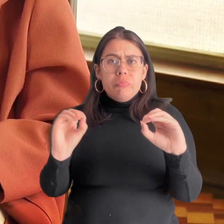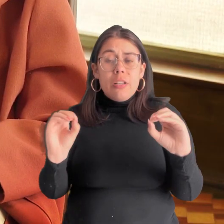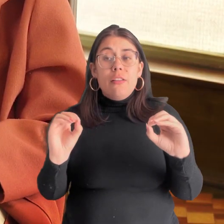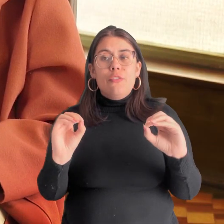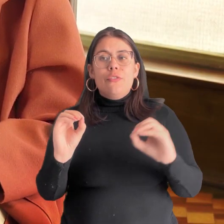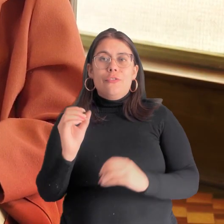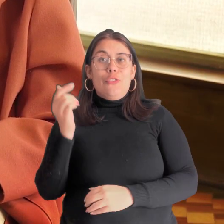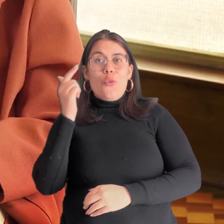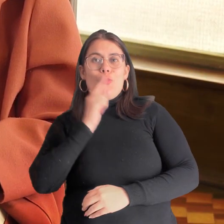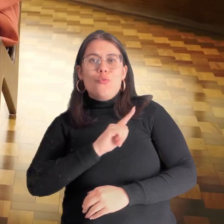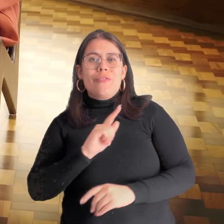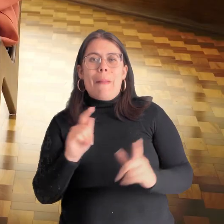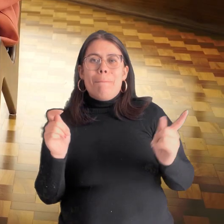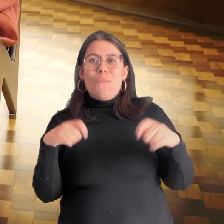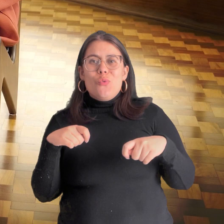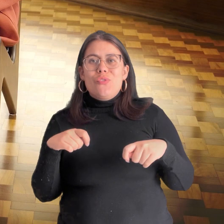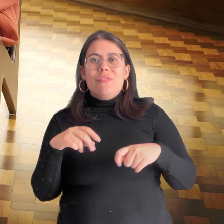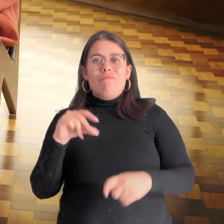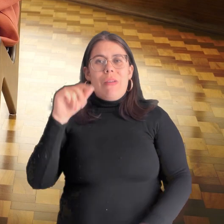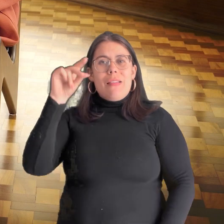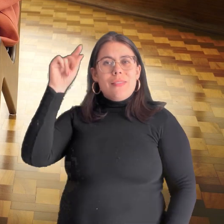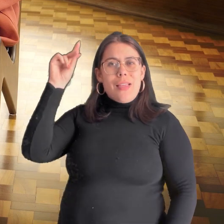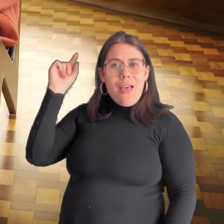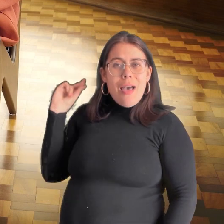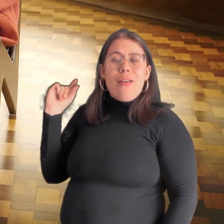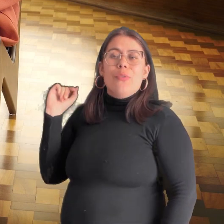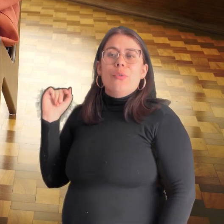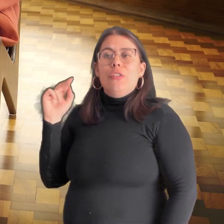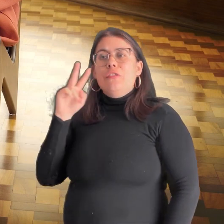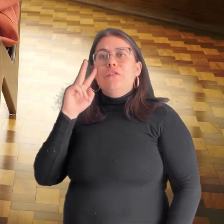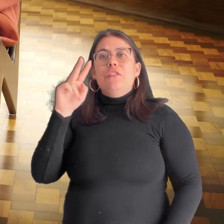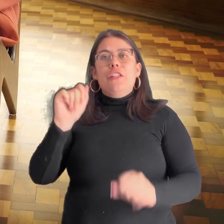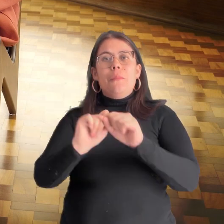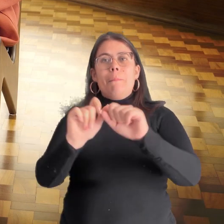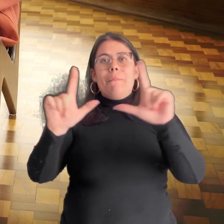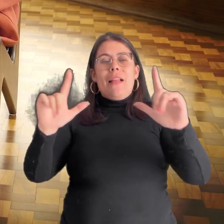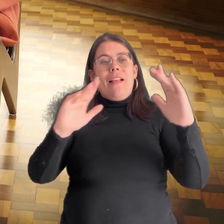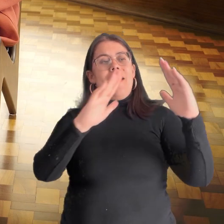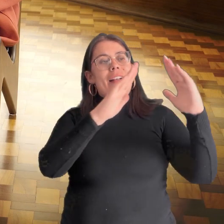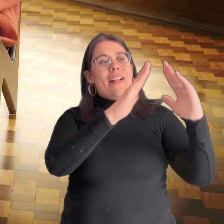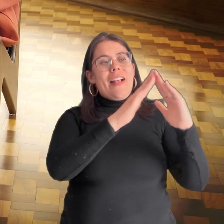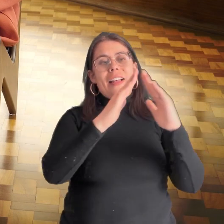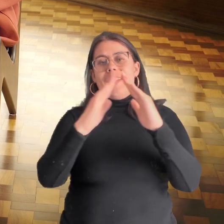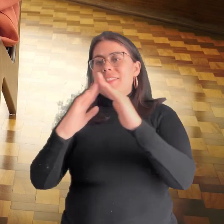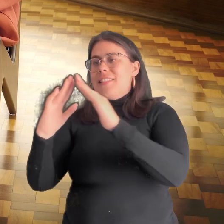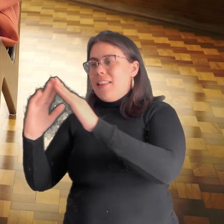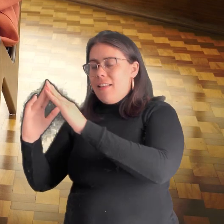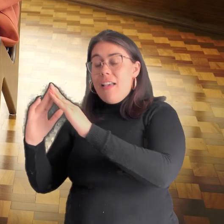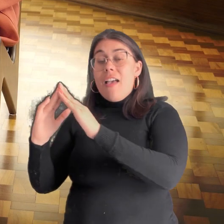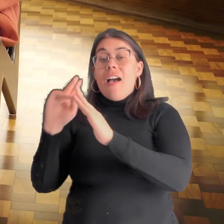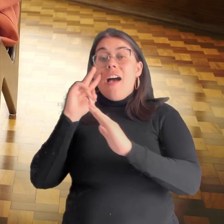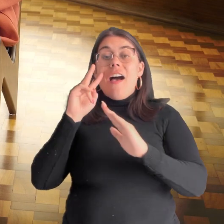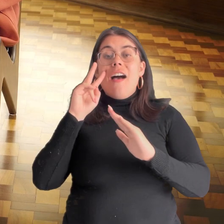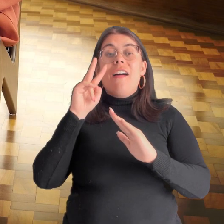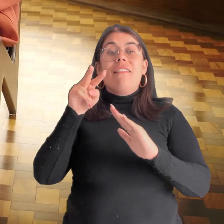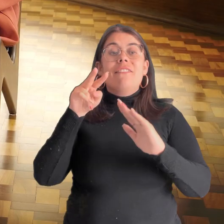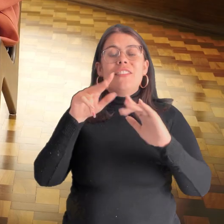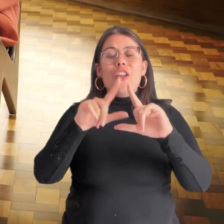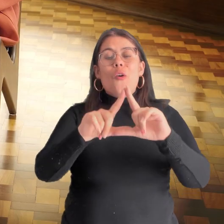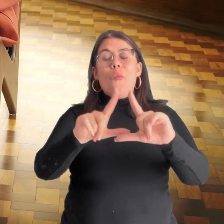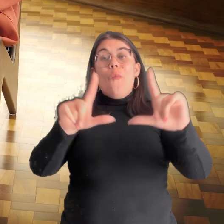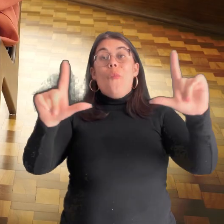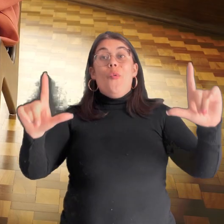o mural planando acima dos telhados das casinhas em frente. Então, ele tinha muito